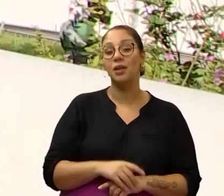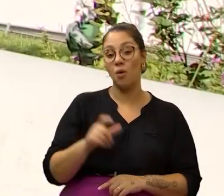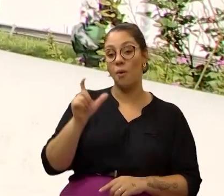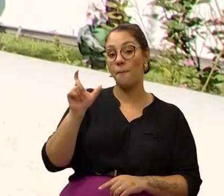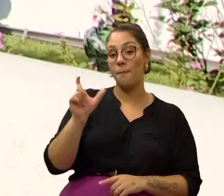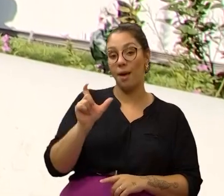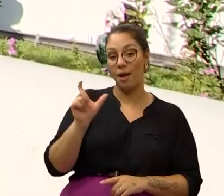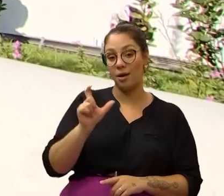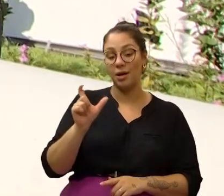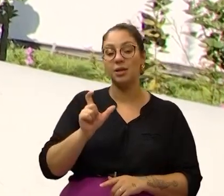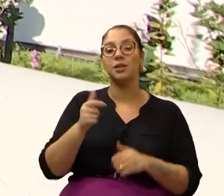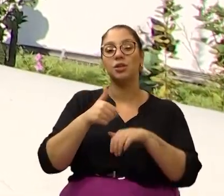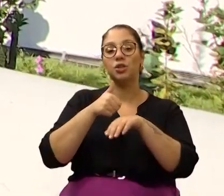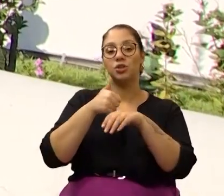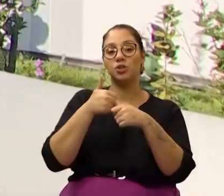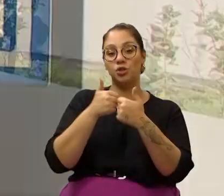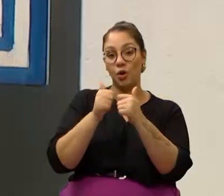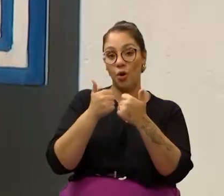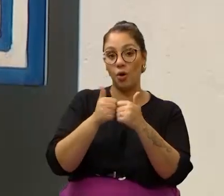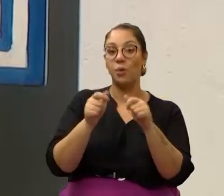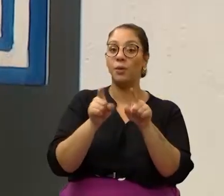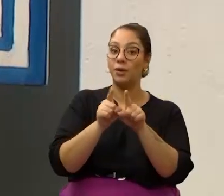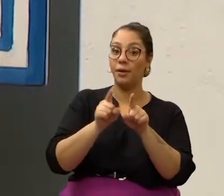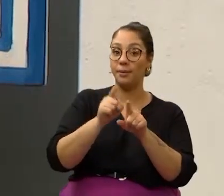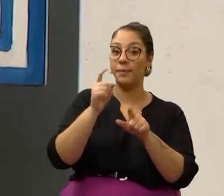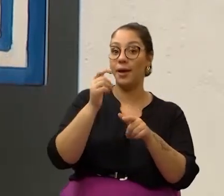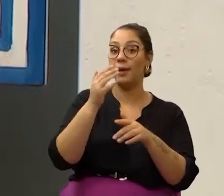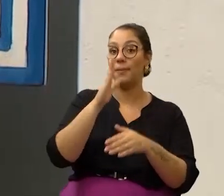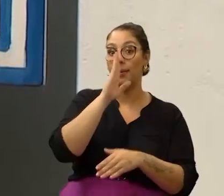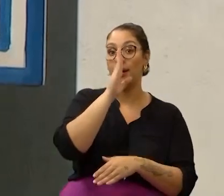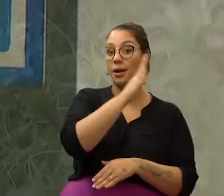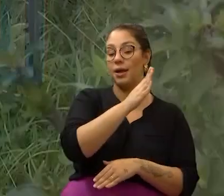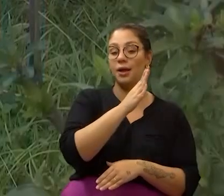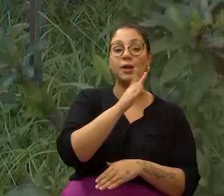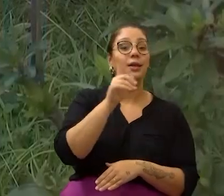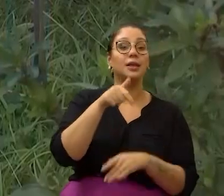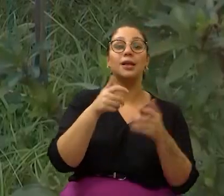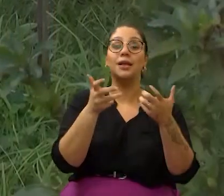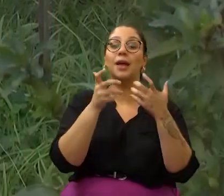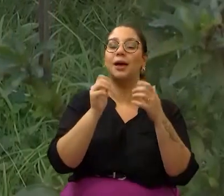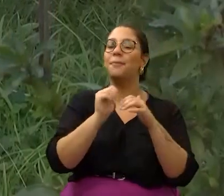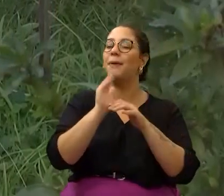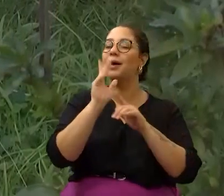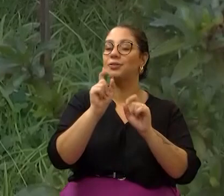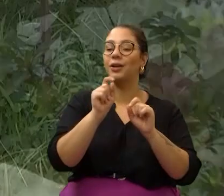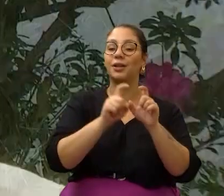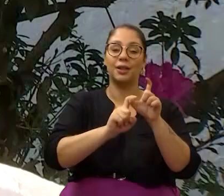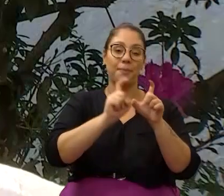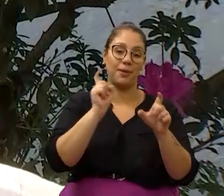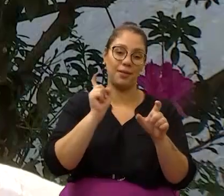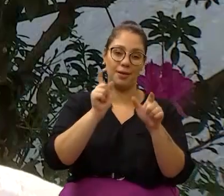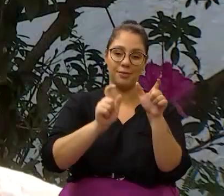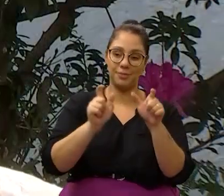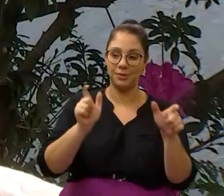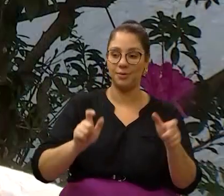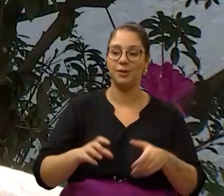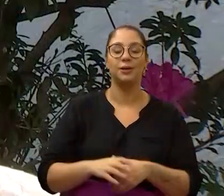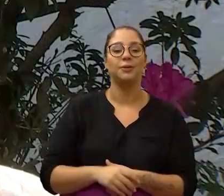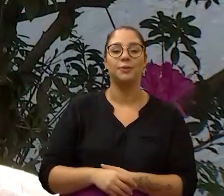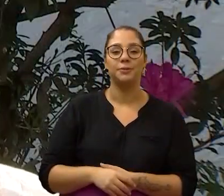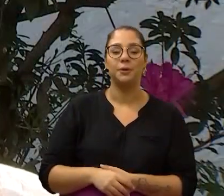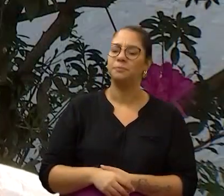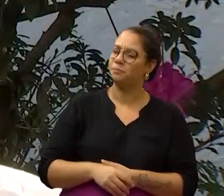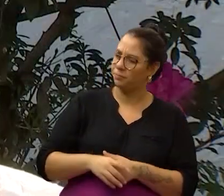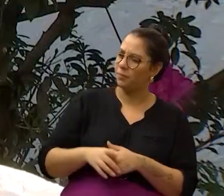e prioridades. Mas a meta principal é garantir a independência do usuário. o usuário,